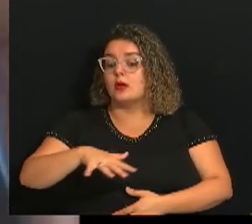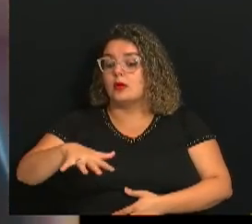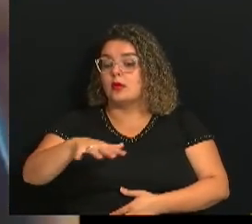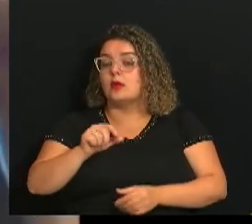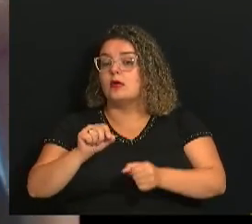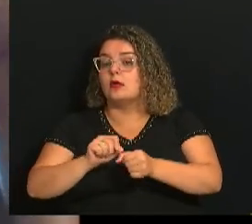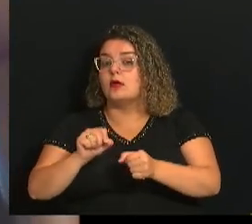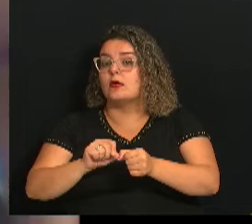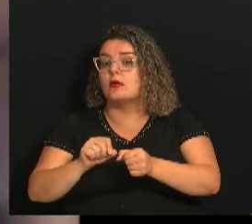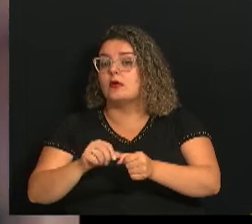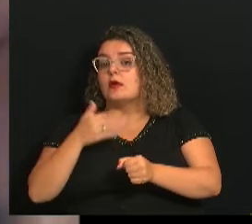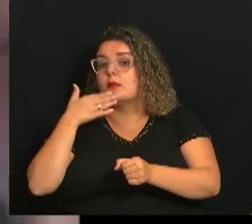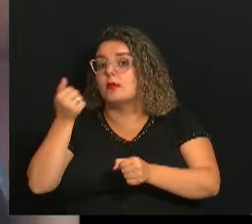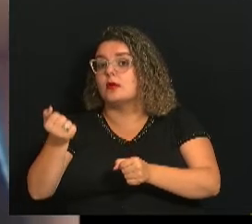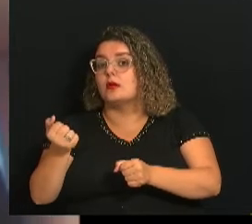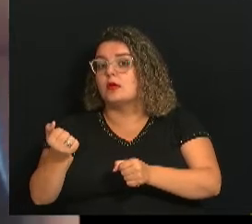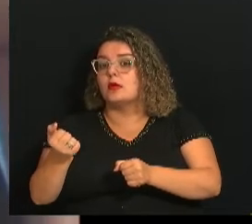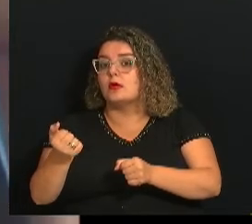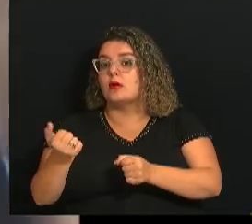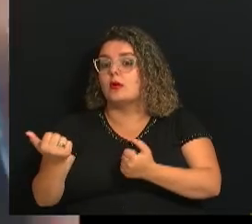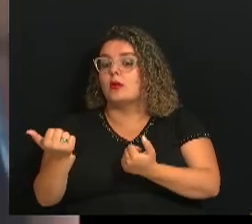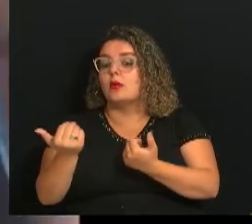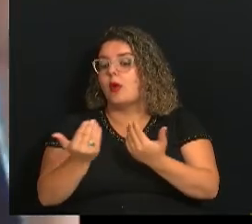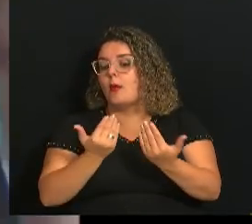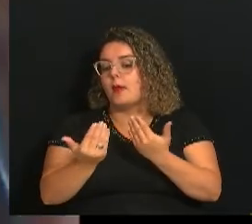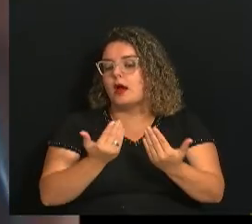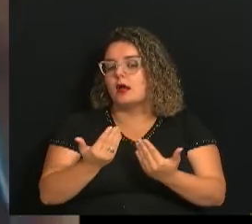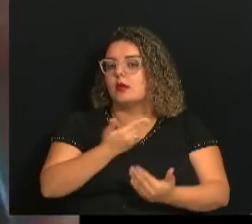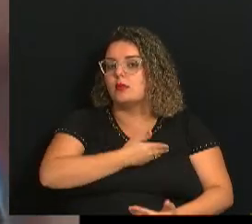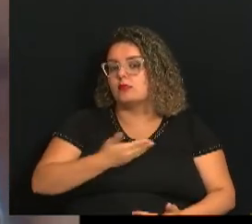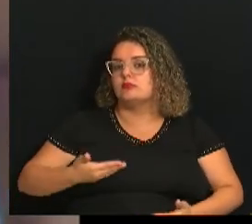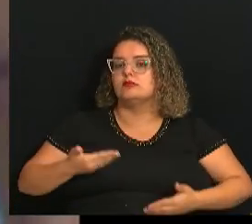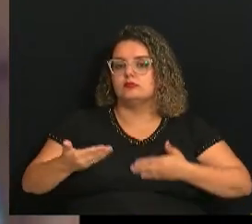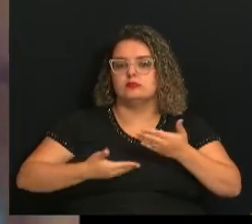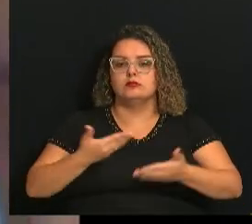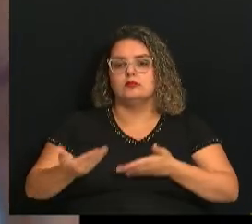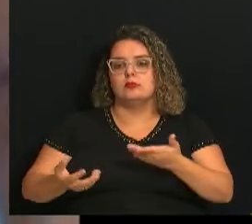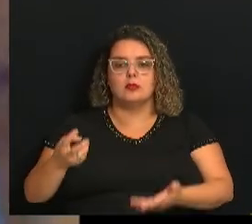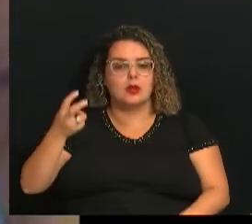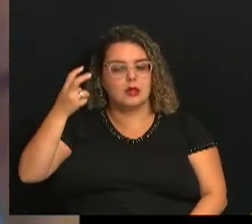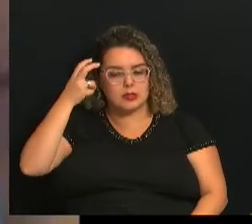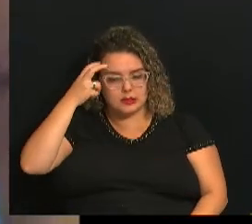que o poder público, faz parte dessa cultura